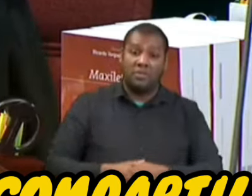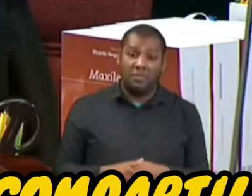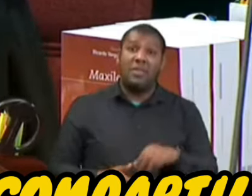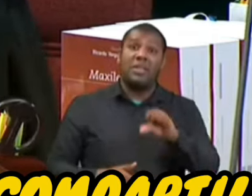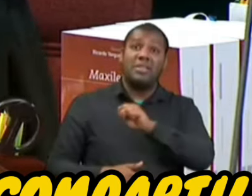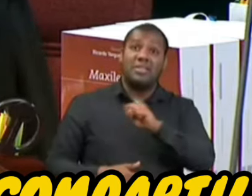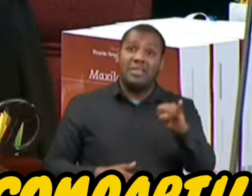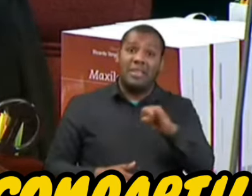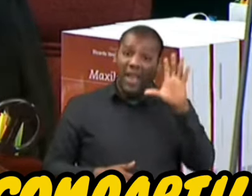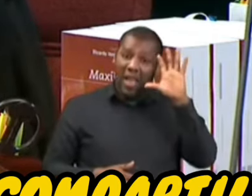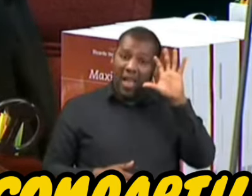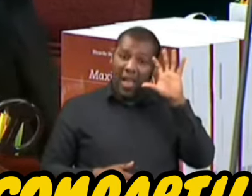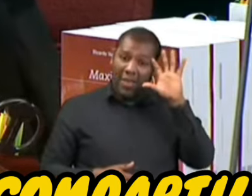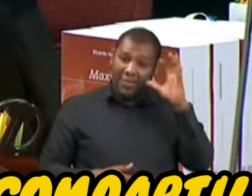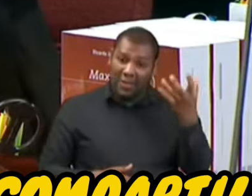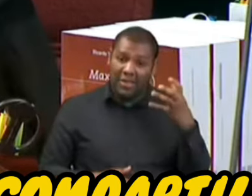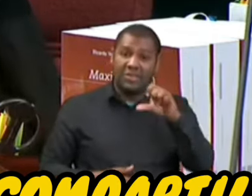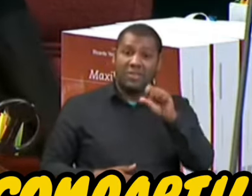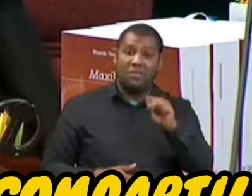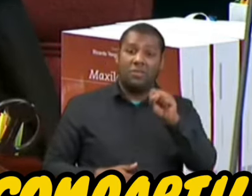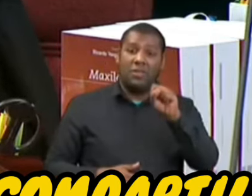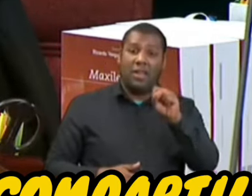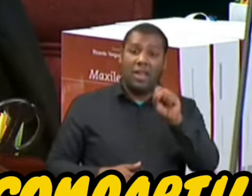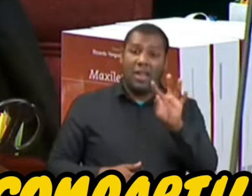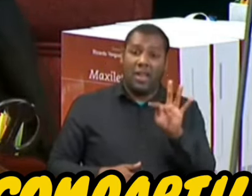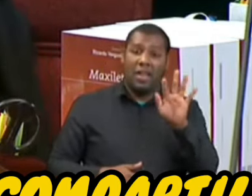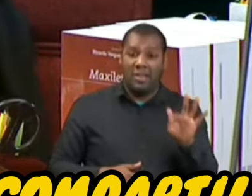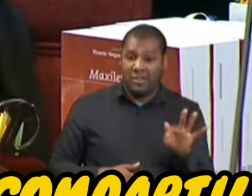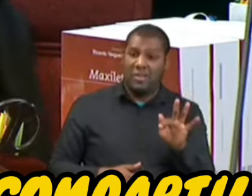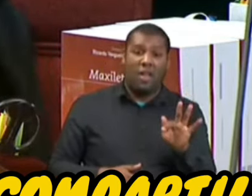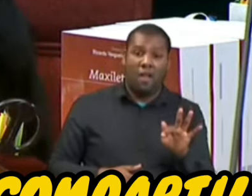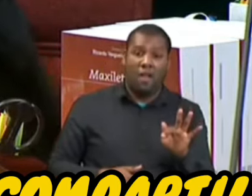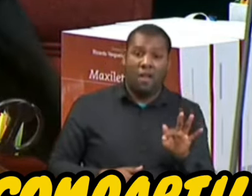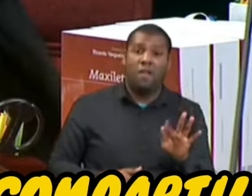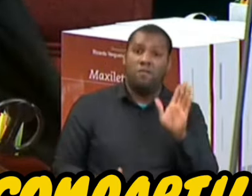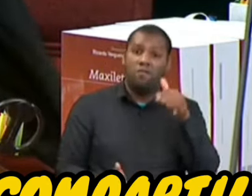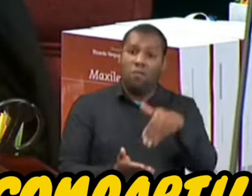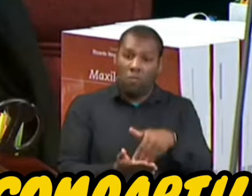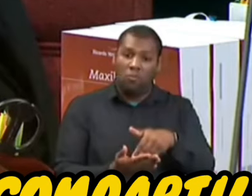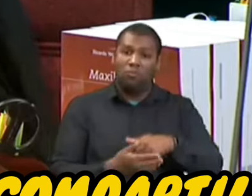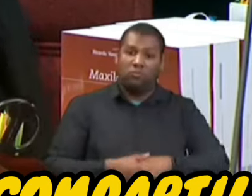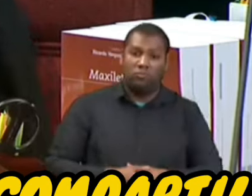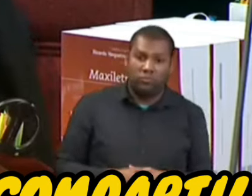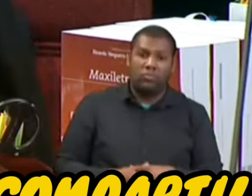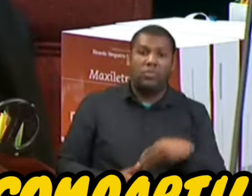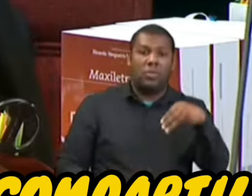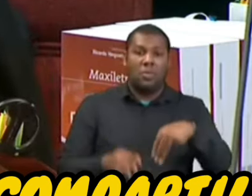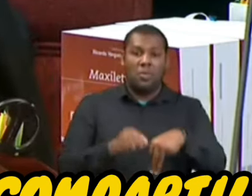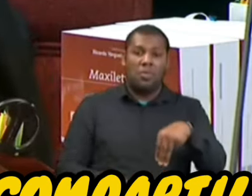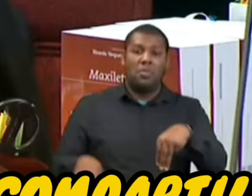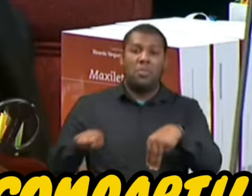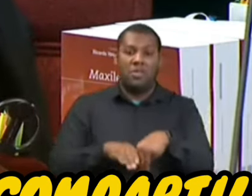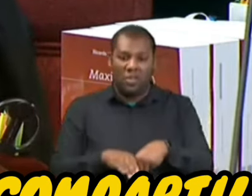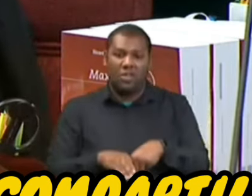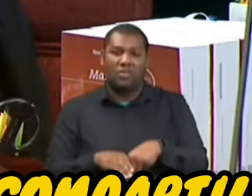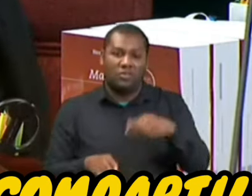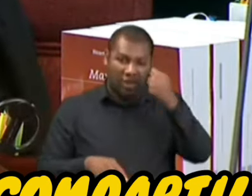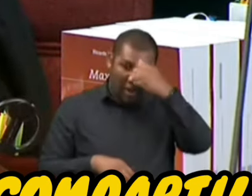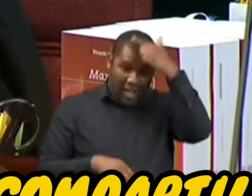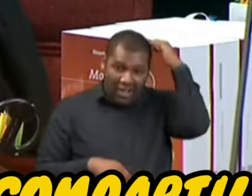nós não tínhamos os elementos, na minha compreensão, diferente da do eminente ministro Alexandre, que acha que nós já teríamos